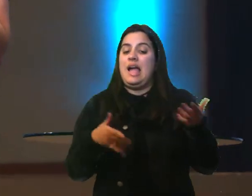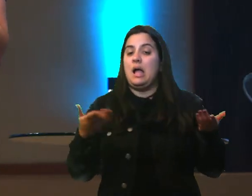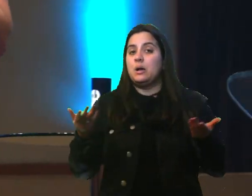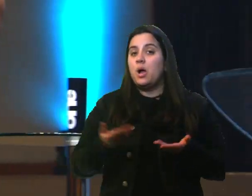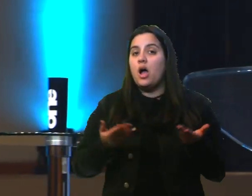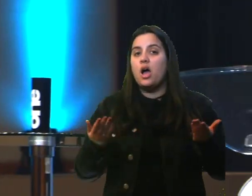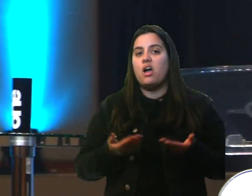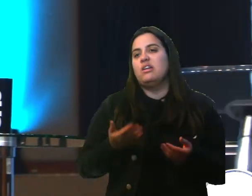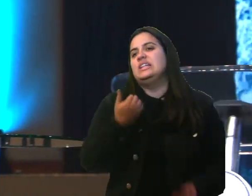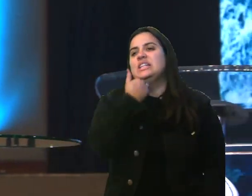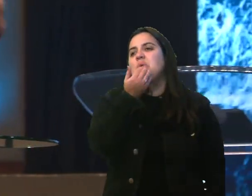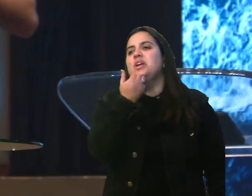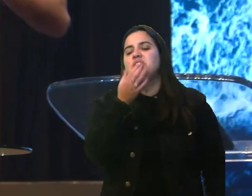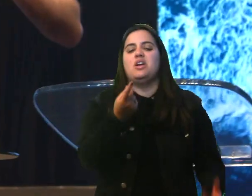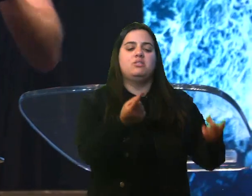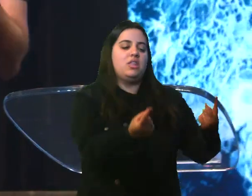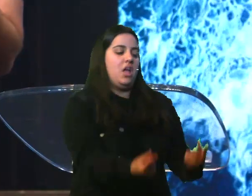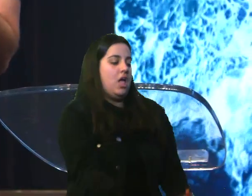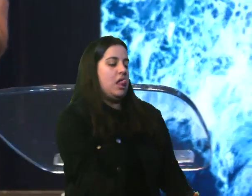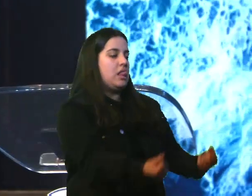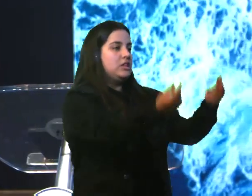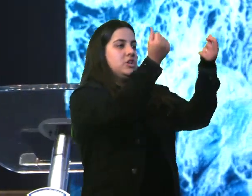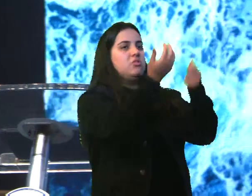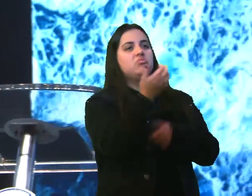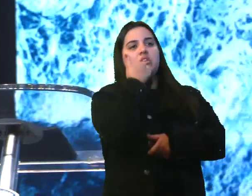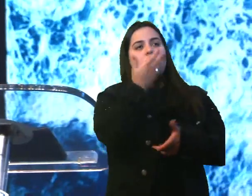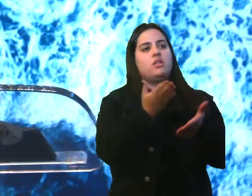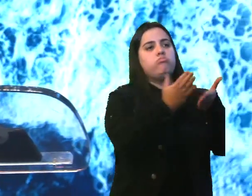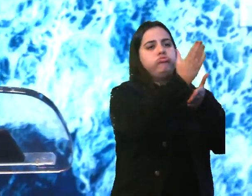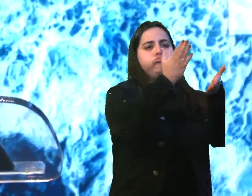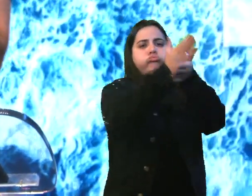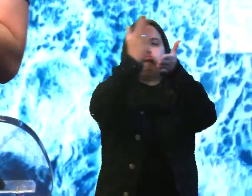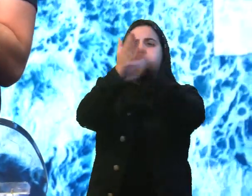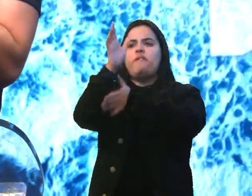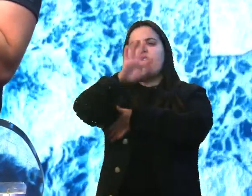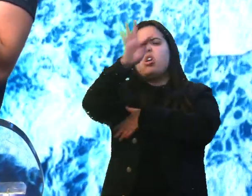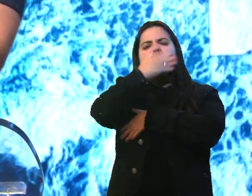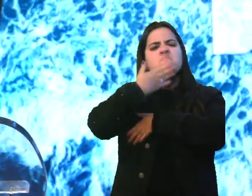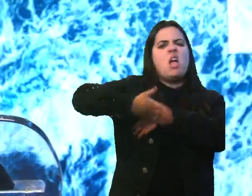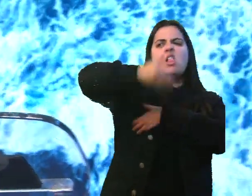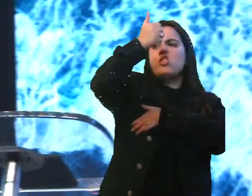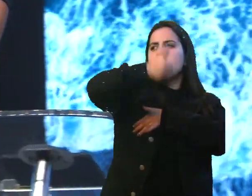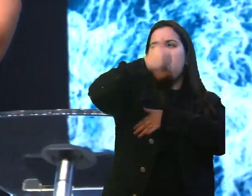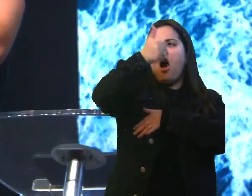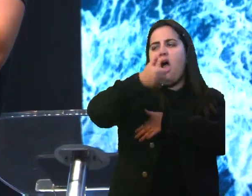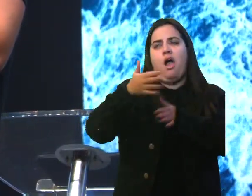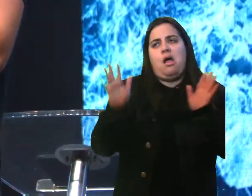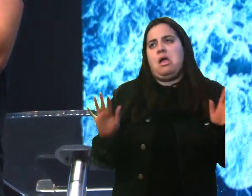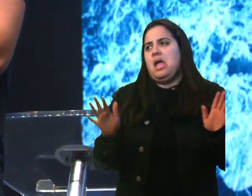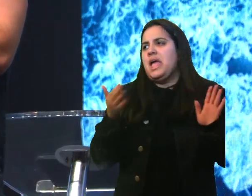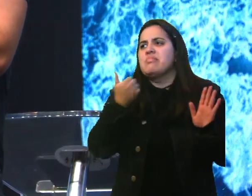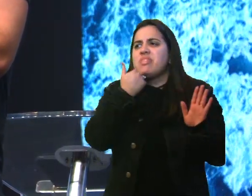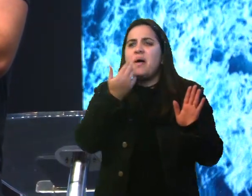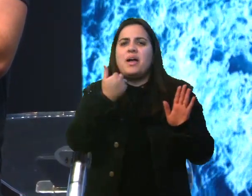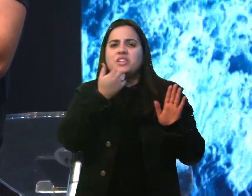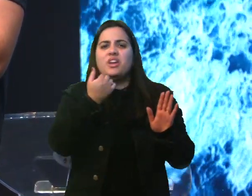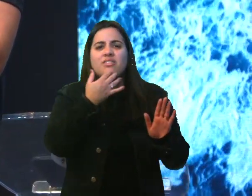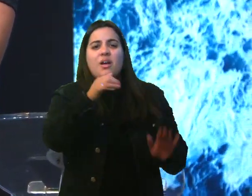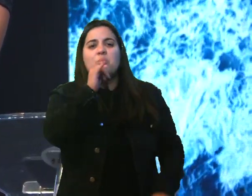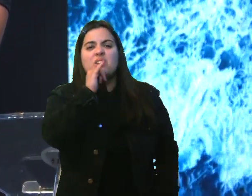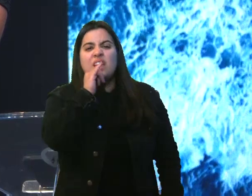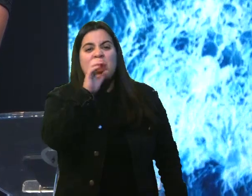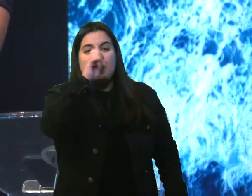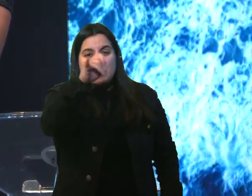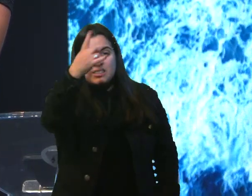adianta você ter dinheiro, não adianta você passar nas melhores faculdades, não adianta você ter números que comprovem alguma coisa se você não